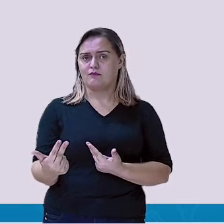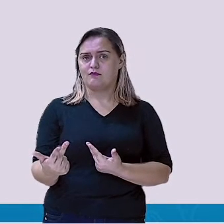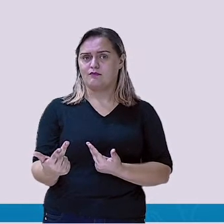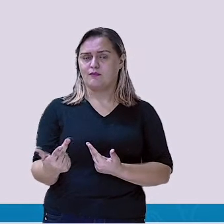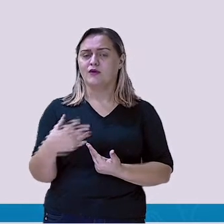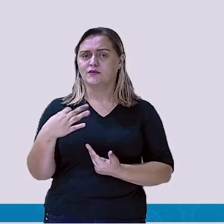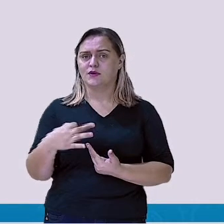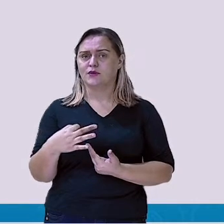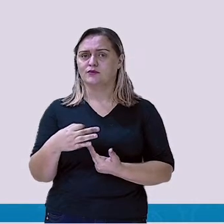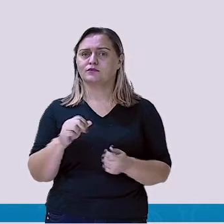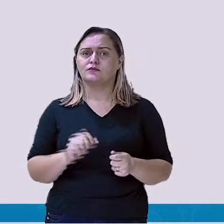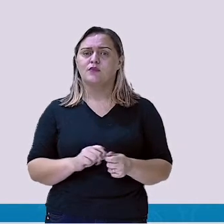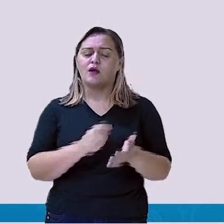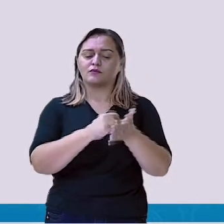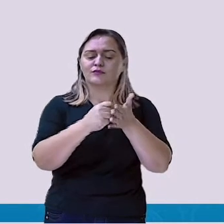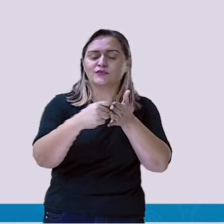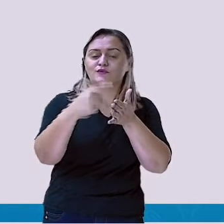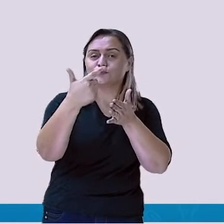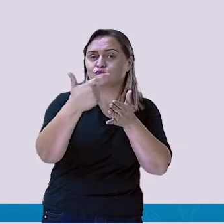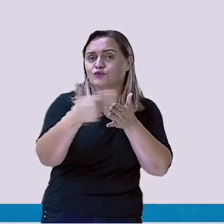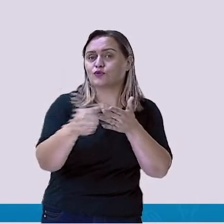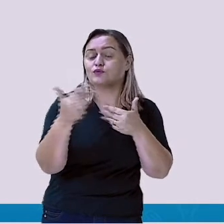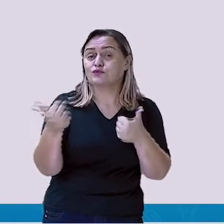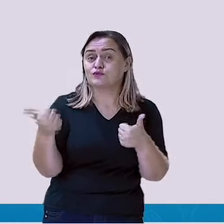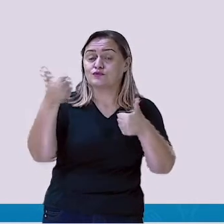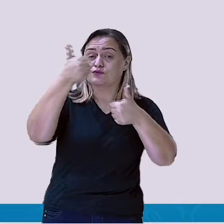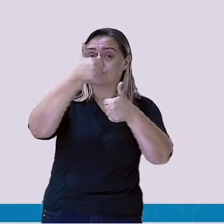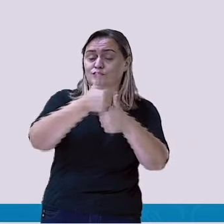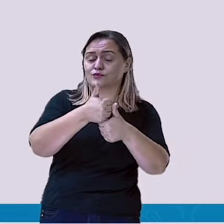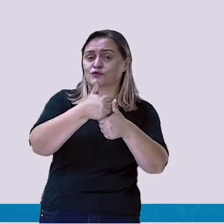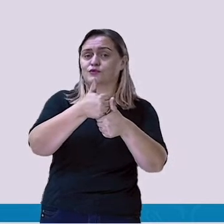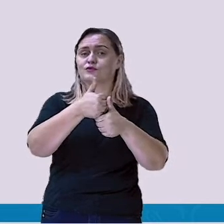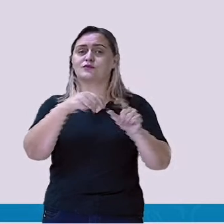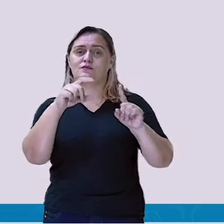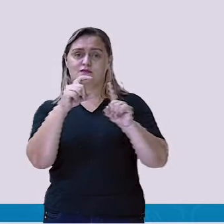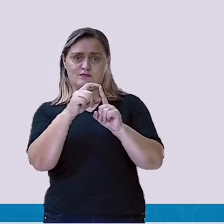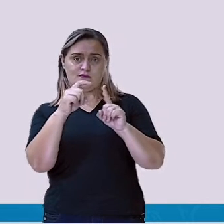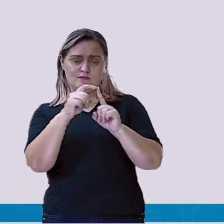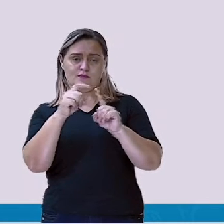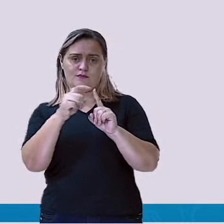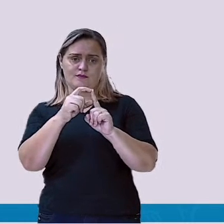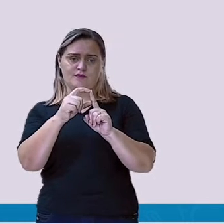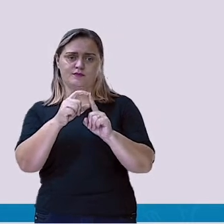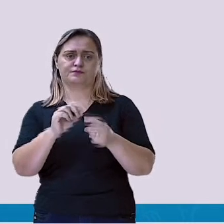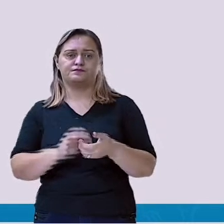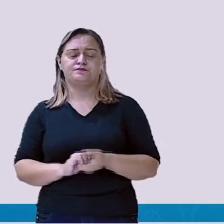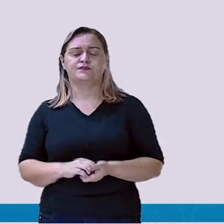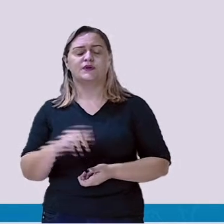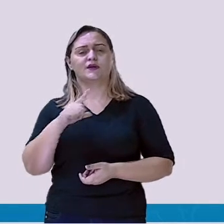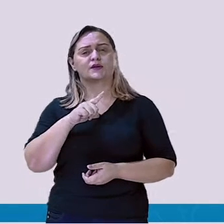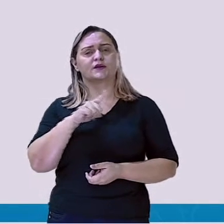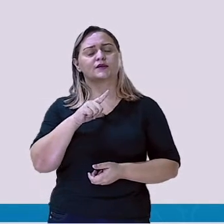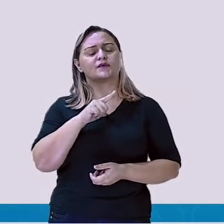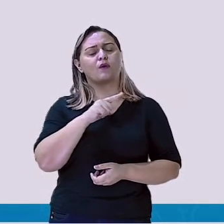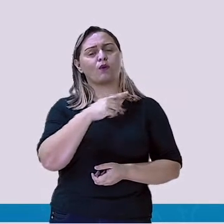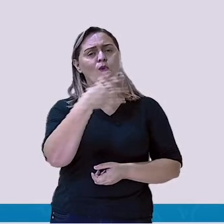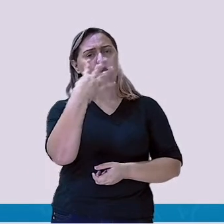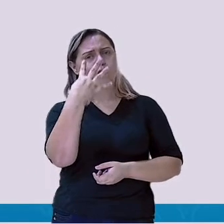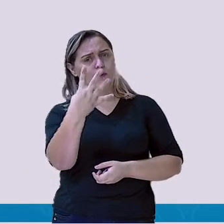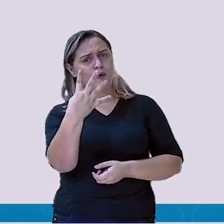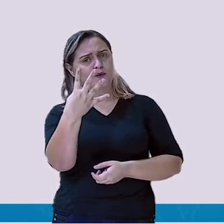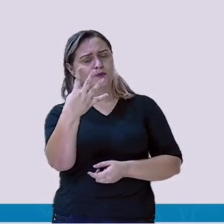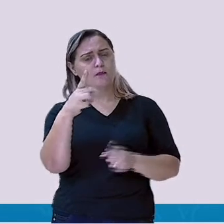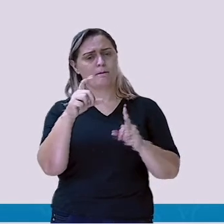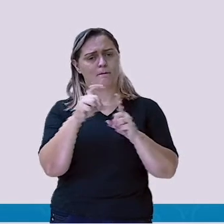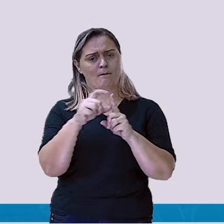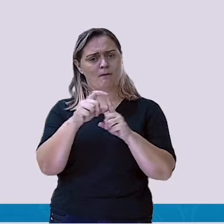jeito. Mas nós vamos substituir pelos sinônimos grifados aqui. Aqui nós temos os sinônimos